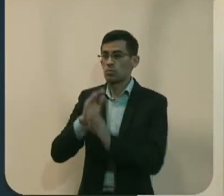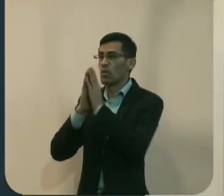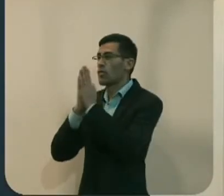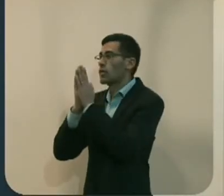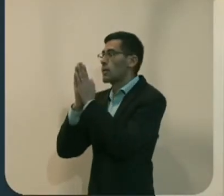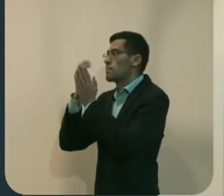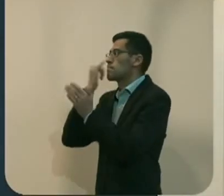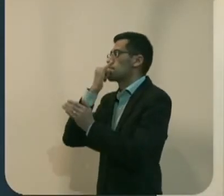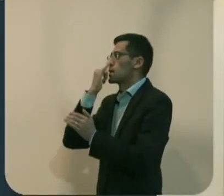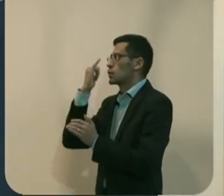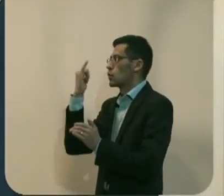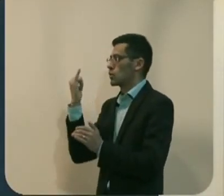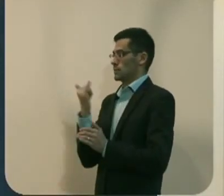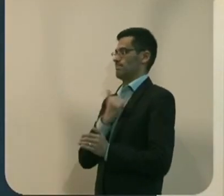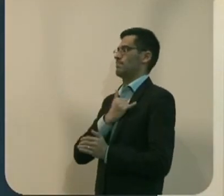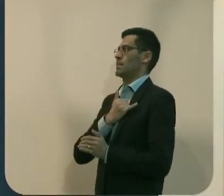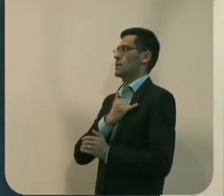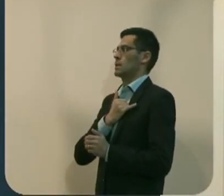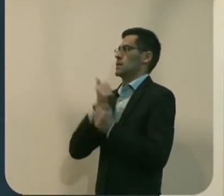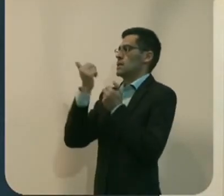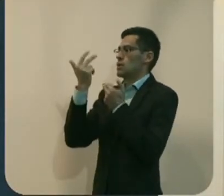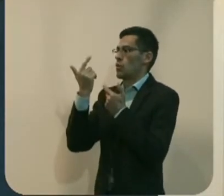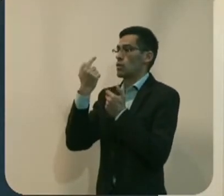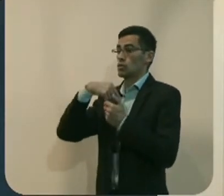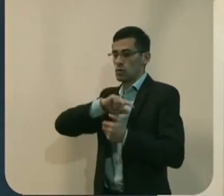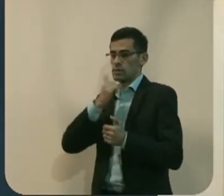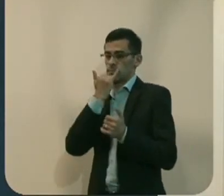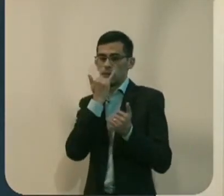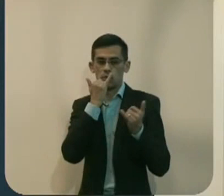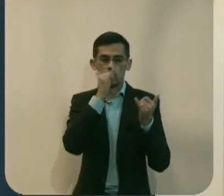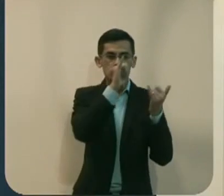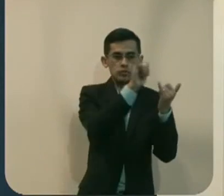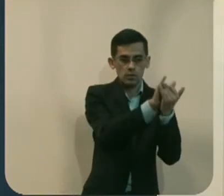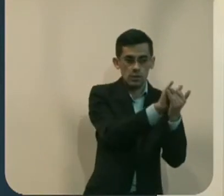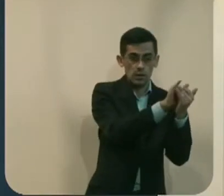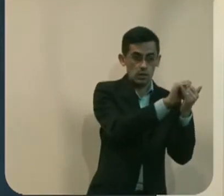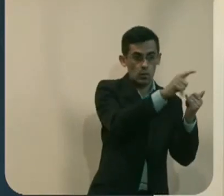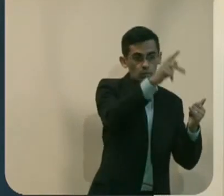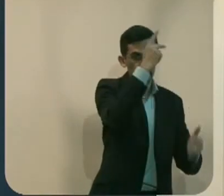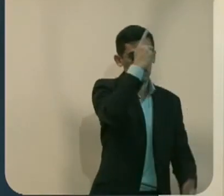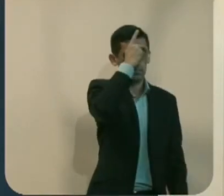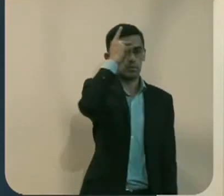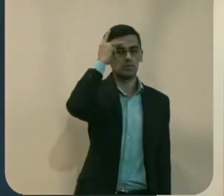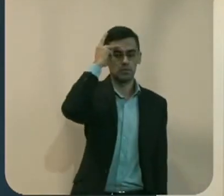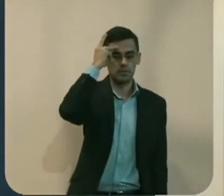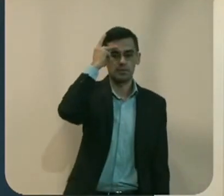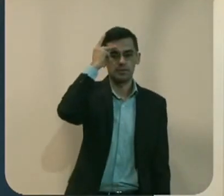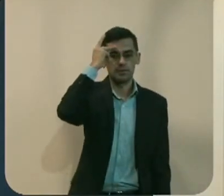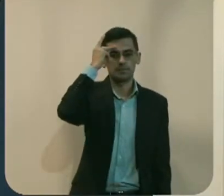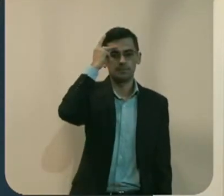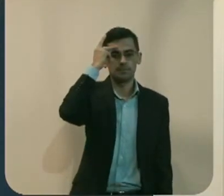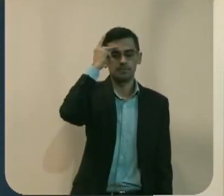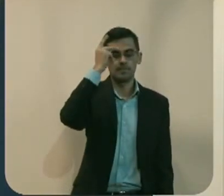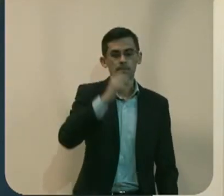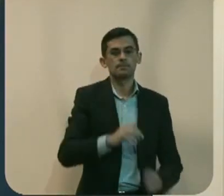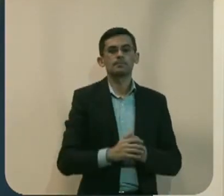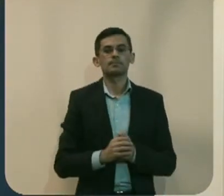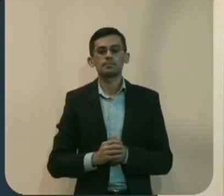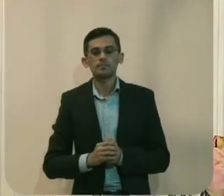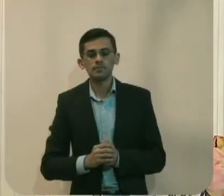Perdoa as nossas ofensas, como também nós perdoamos as pessoas que nos